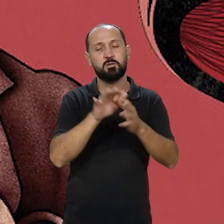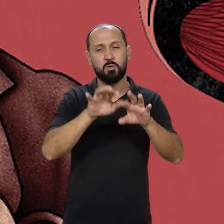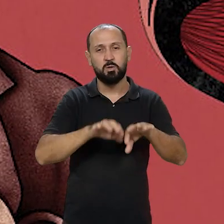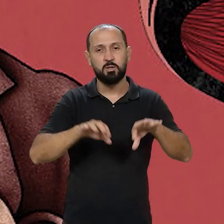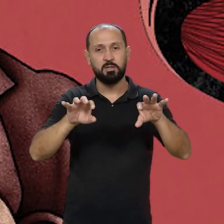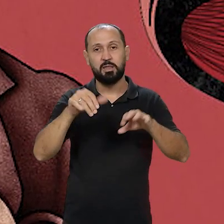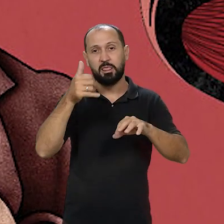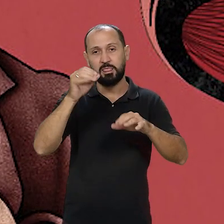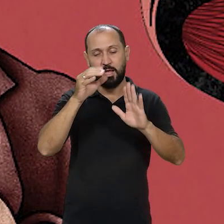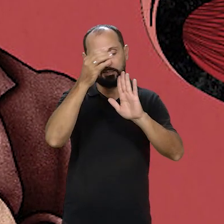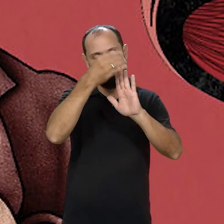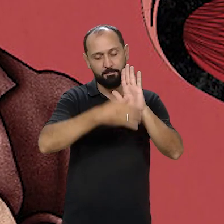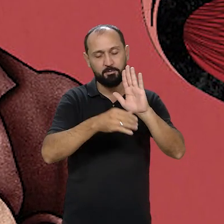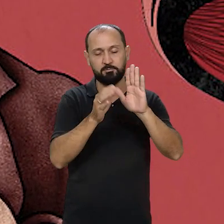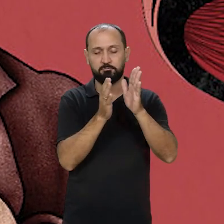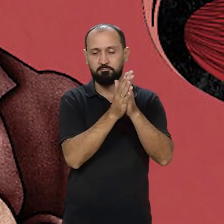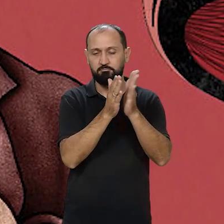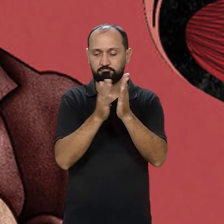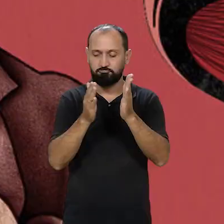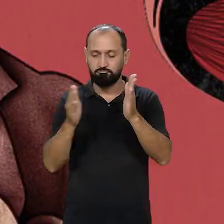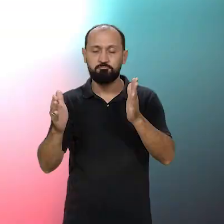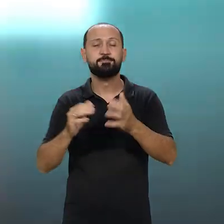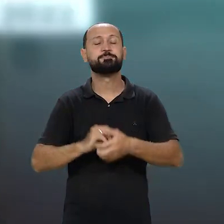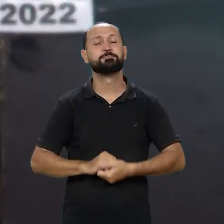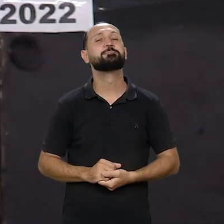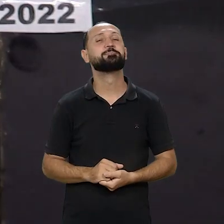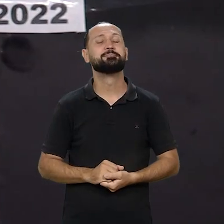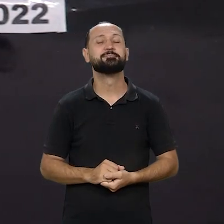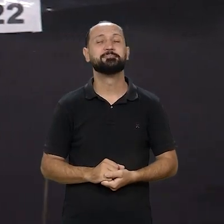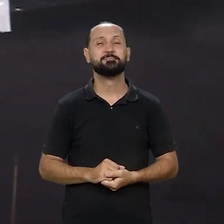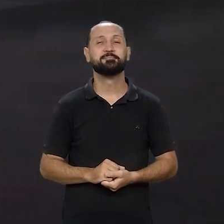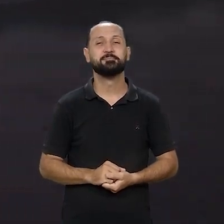publicação, dividida em 10 capítulos.